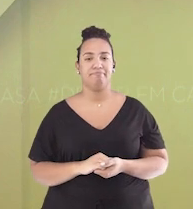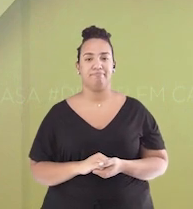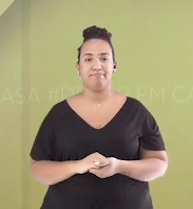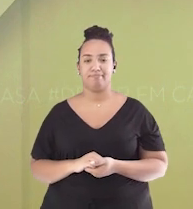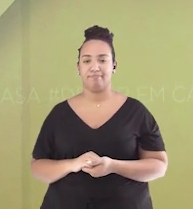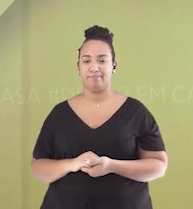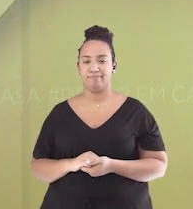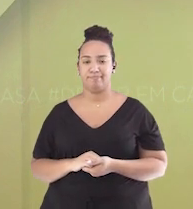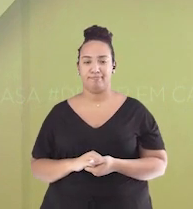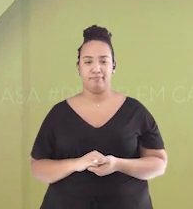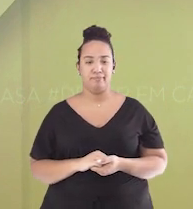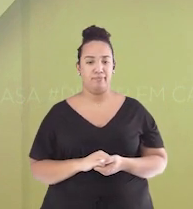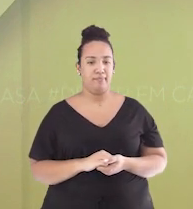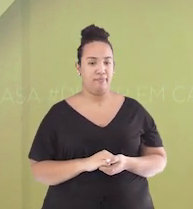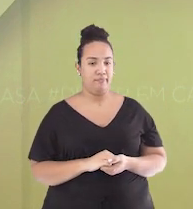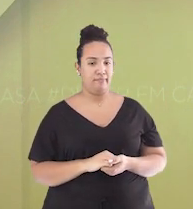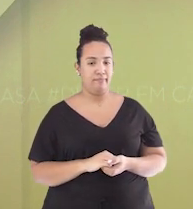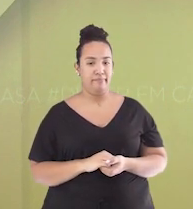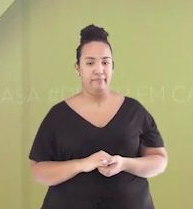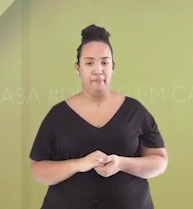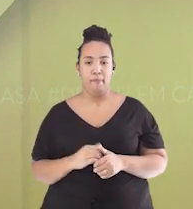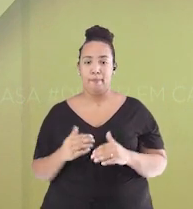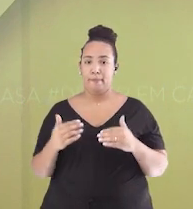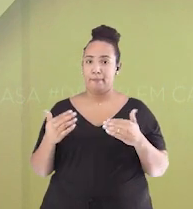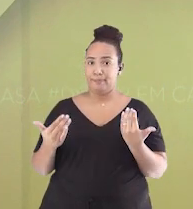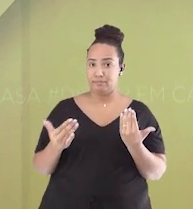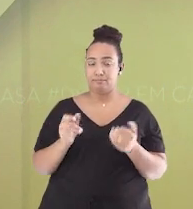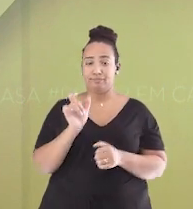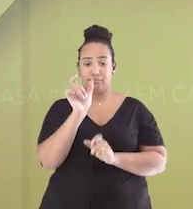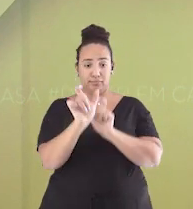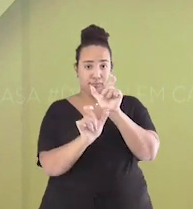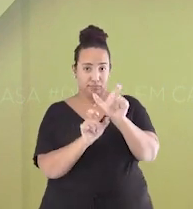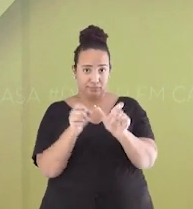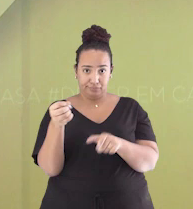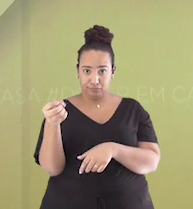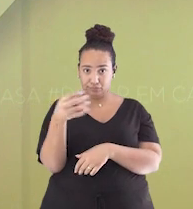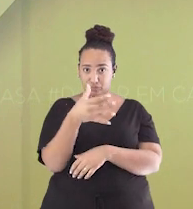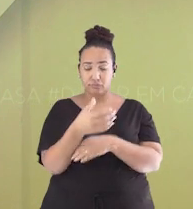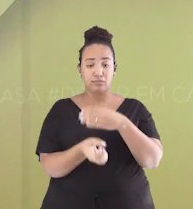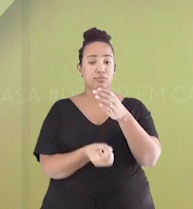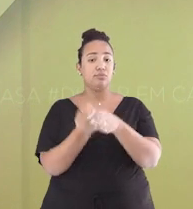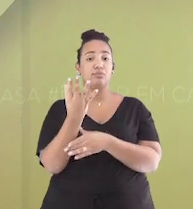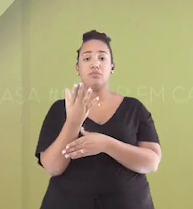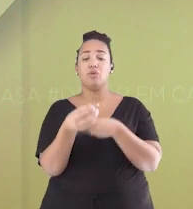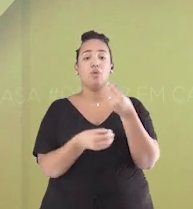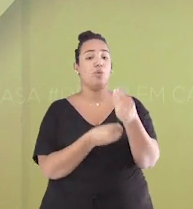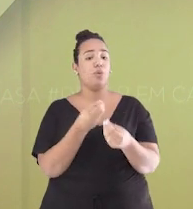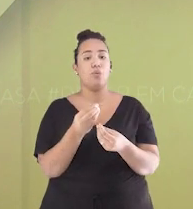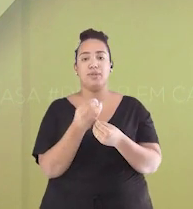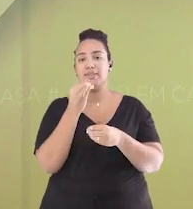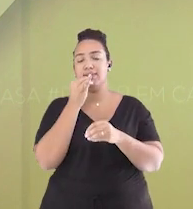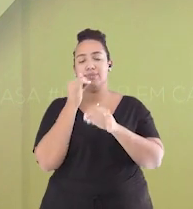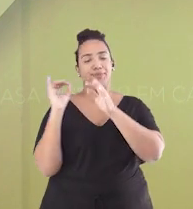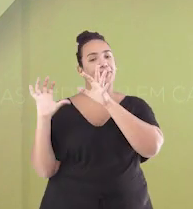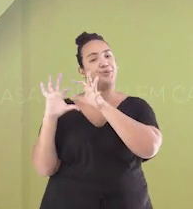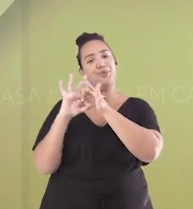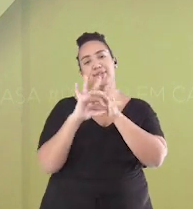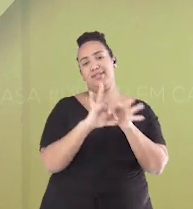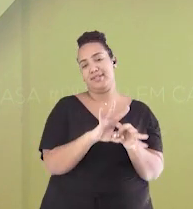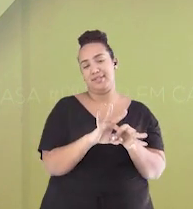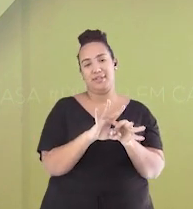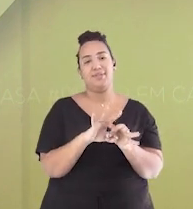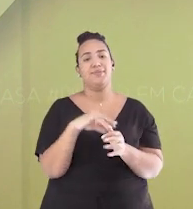segurar. Os neologismos, na maioria das vezes, surgem devido a contextos vividos. Surgem